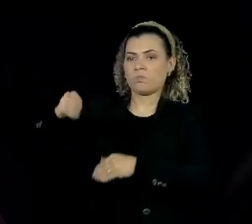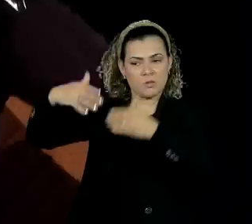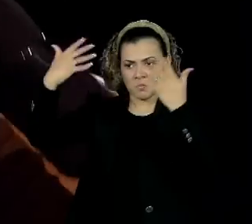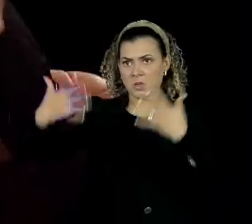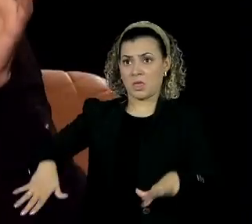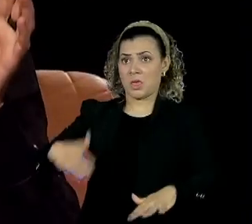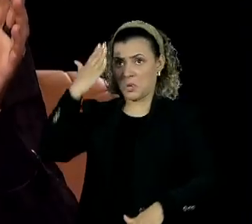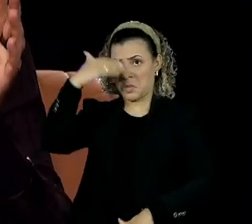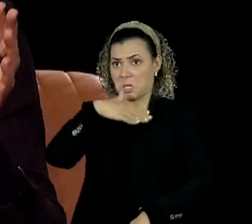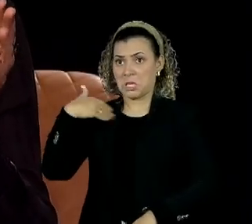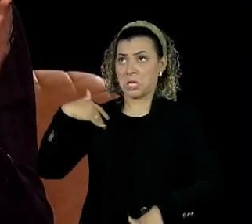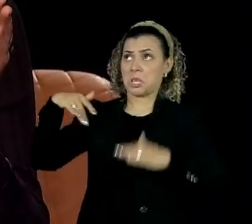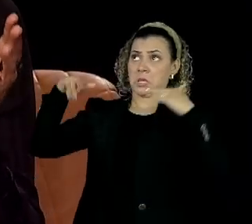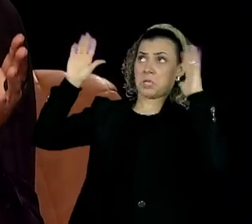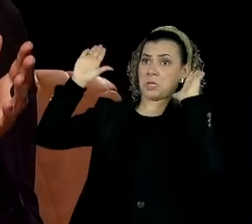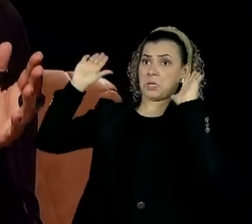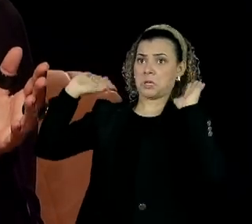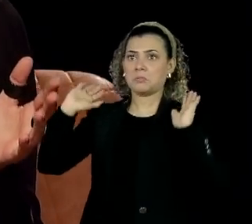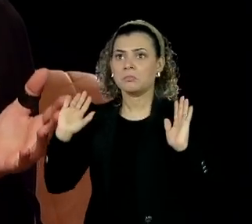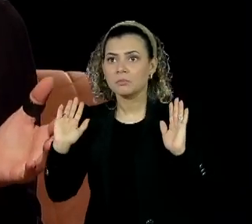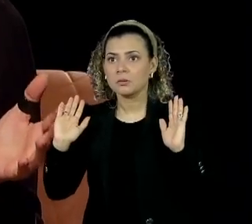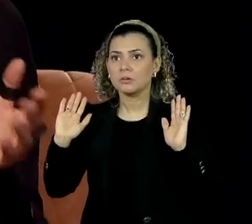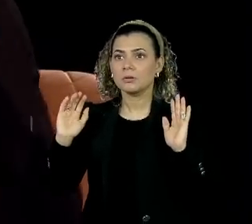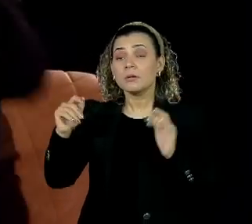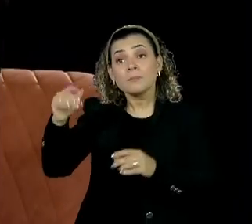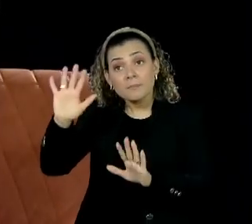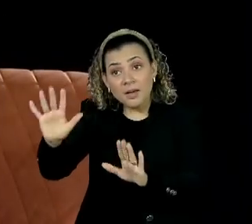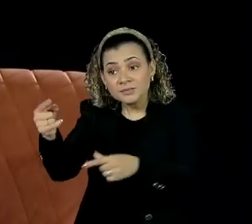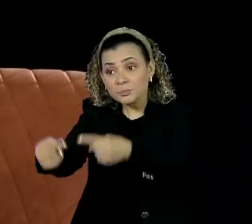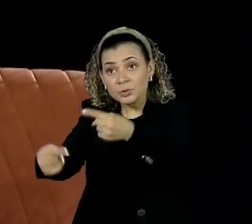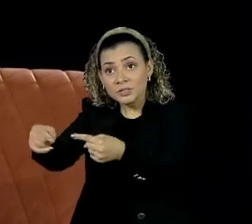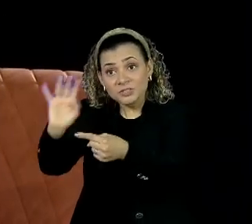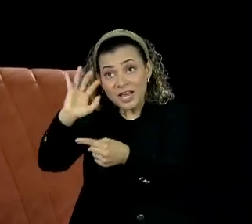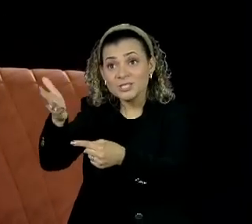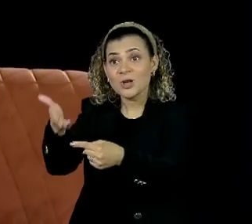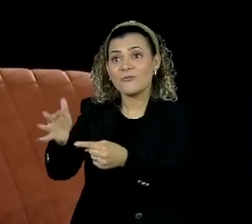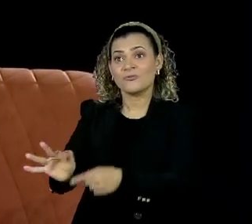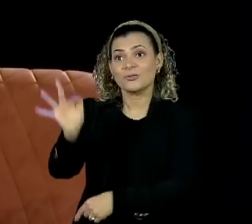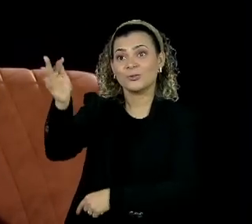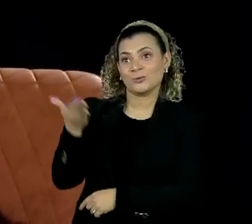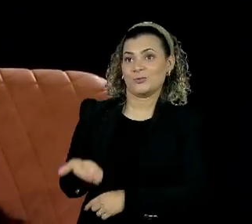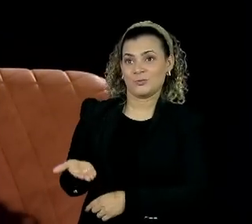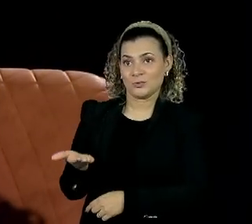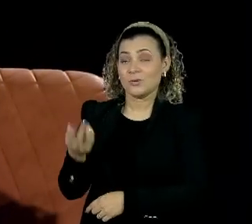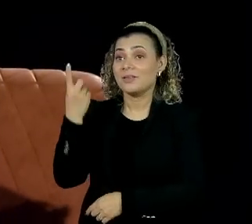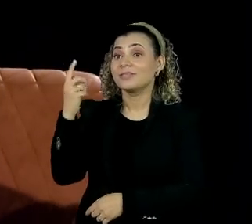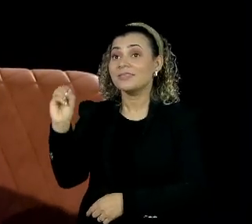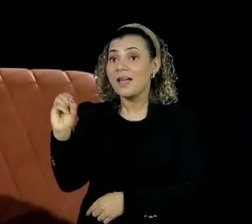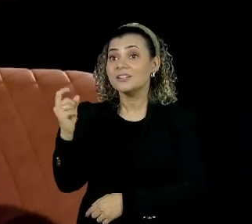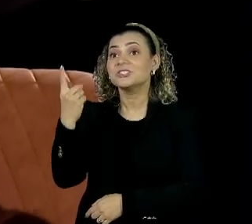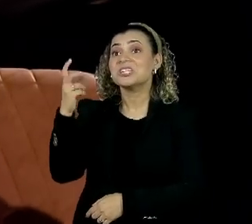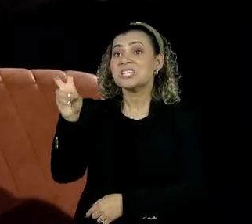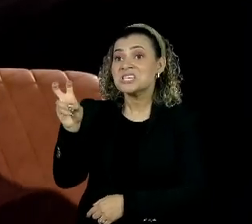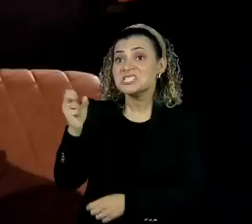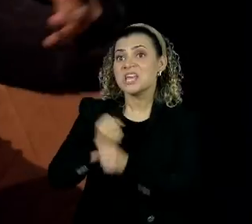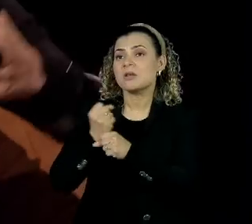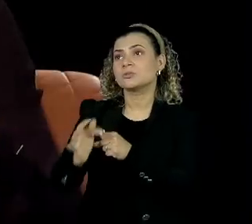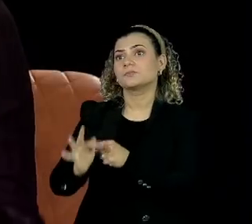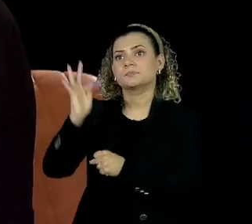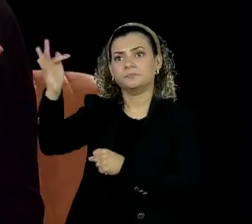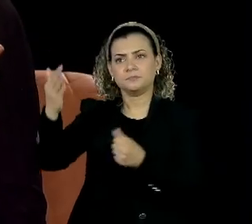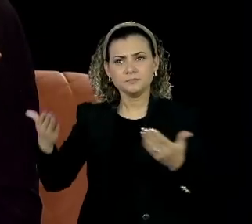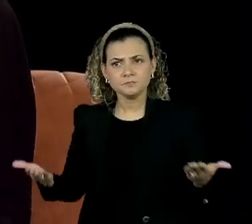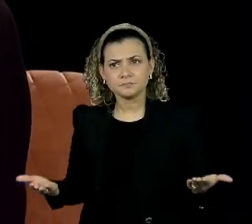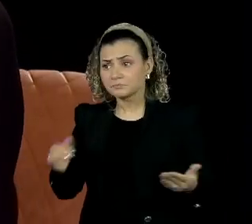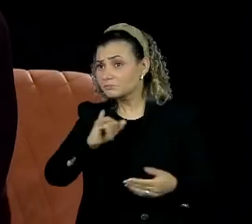me livre, política. Só que é a política que resolve o futuro desse jovem daqui a 5, 10, 15 anos. Então,